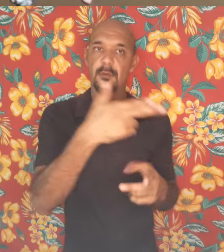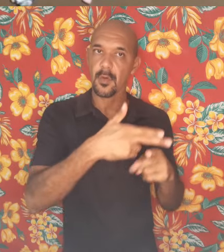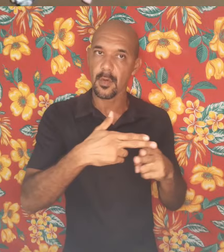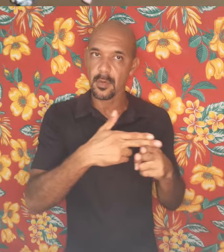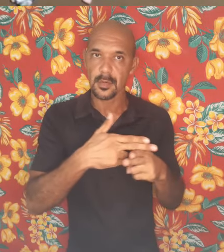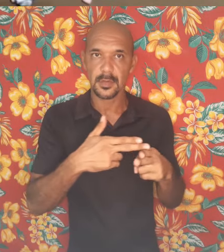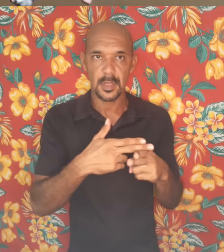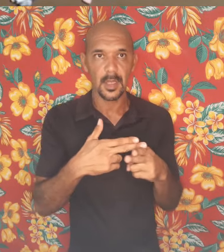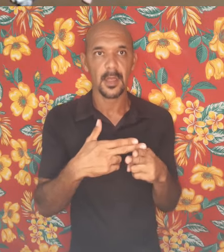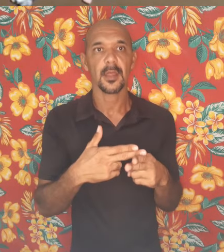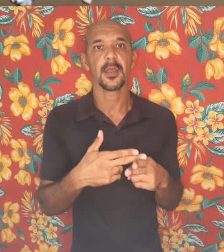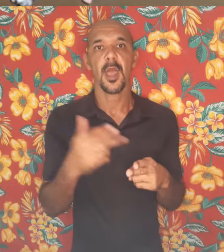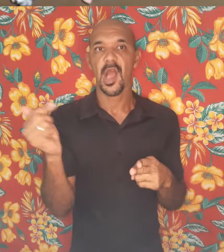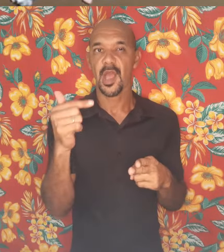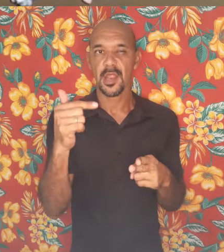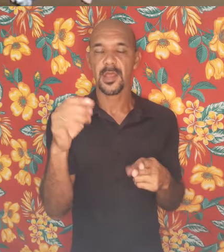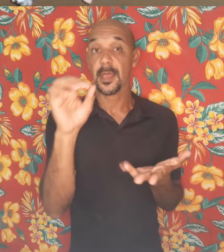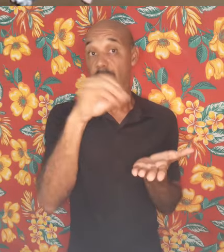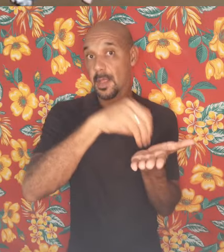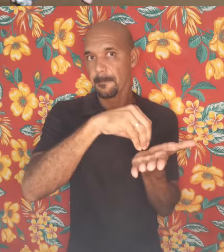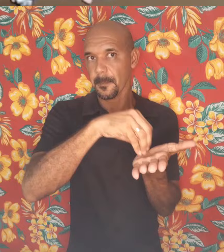chegar nesse corte prévio que eu já fiz.